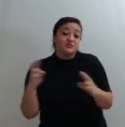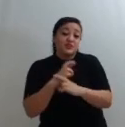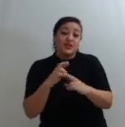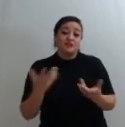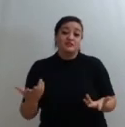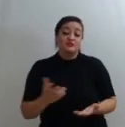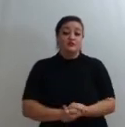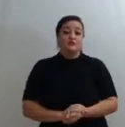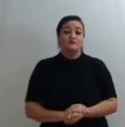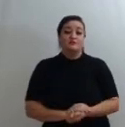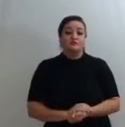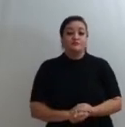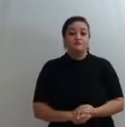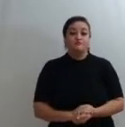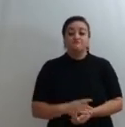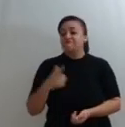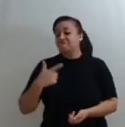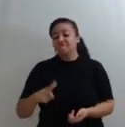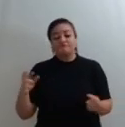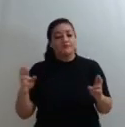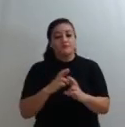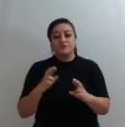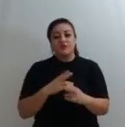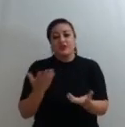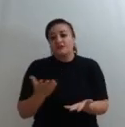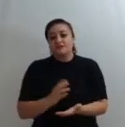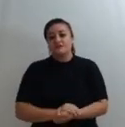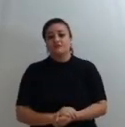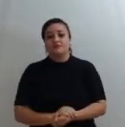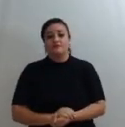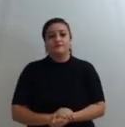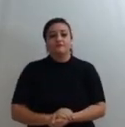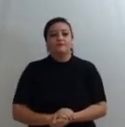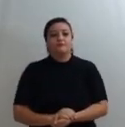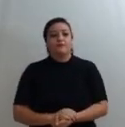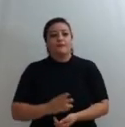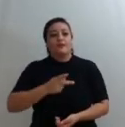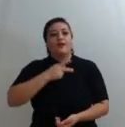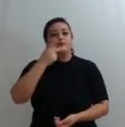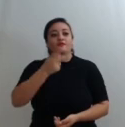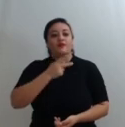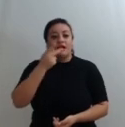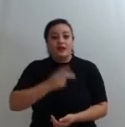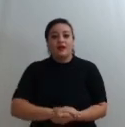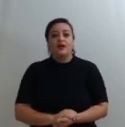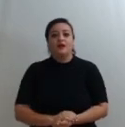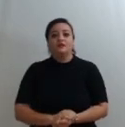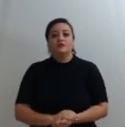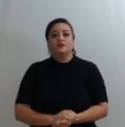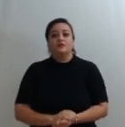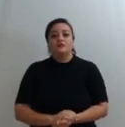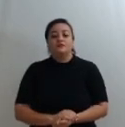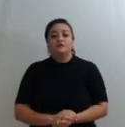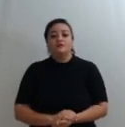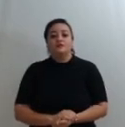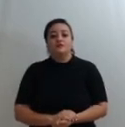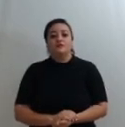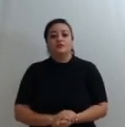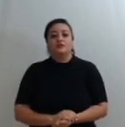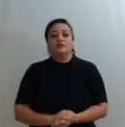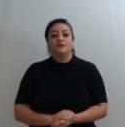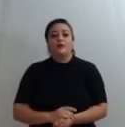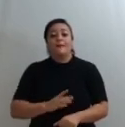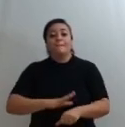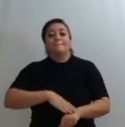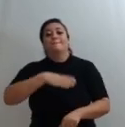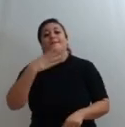ele. Absolutamente nada, absolutamente nada. Foi dito que ele extrapolou férias não havia férias. Ele teve férias e depois teve